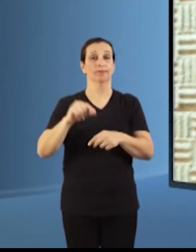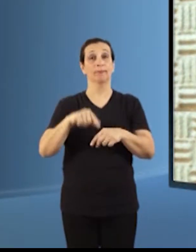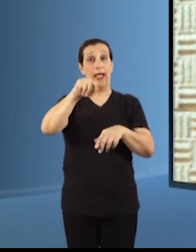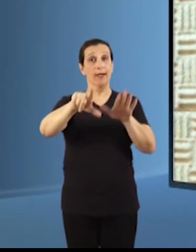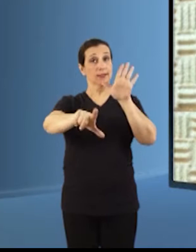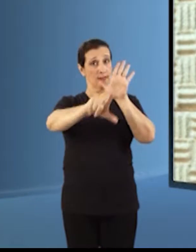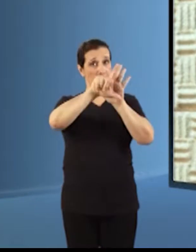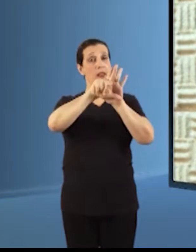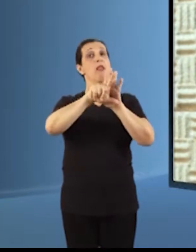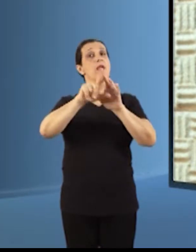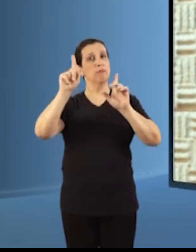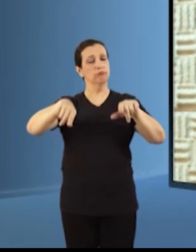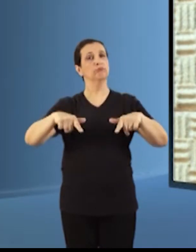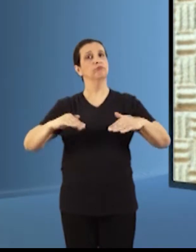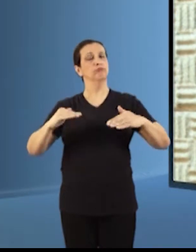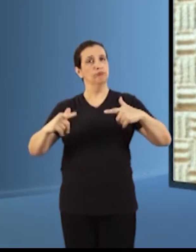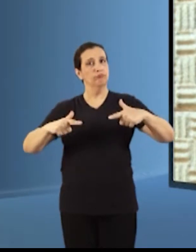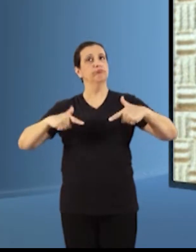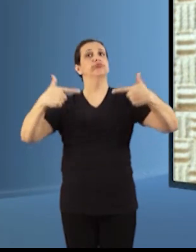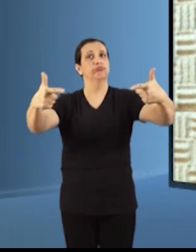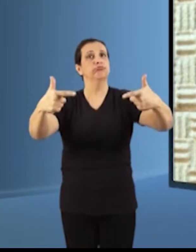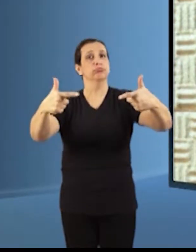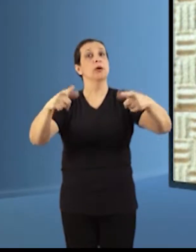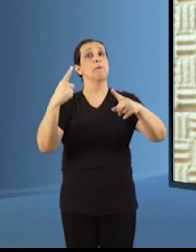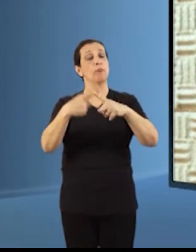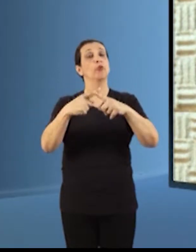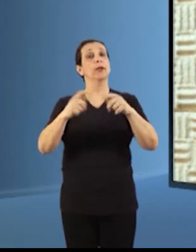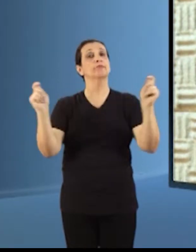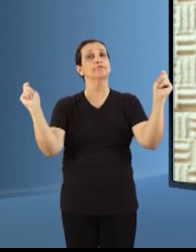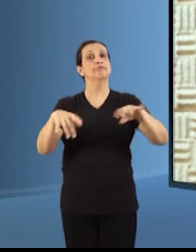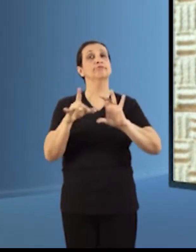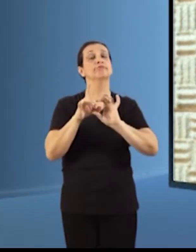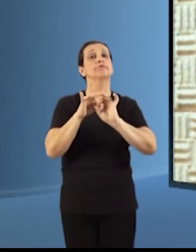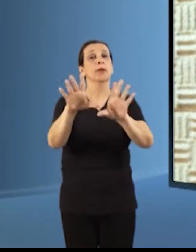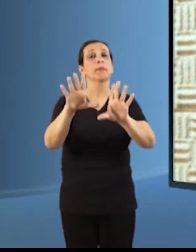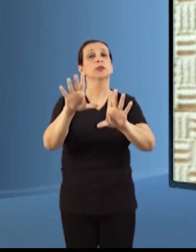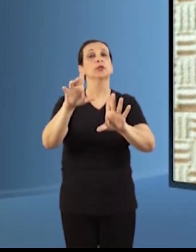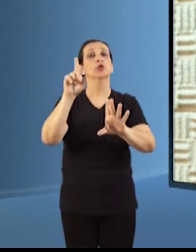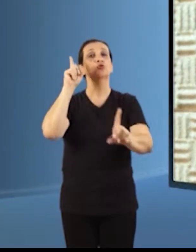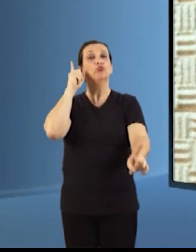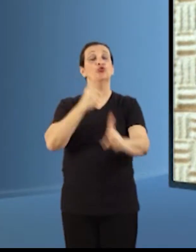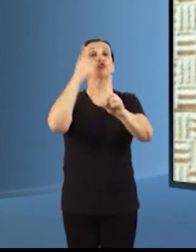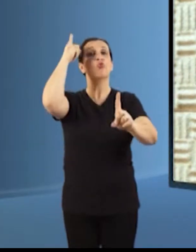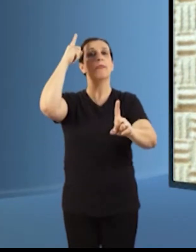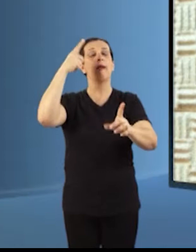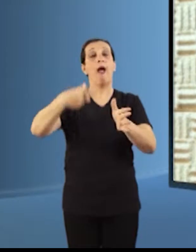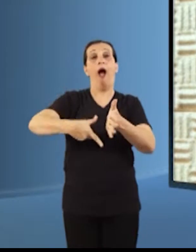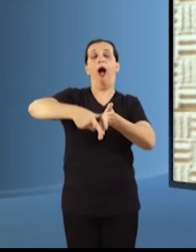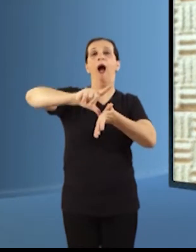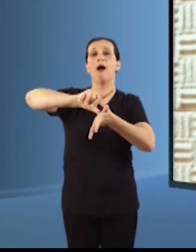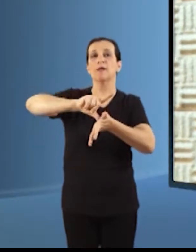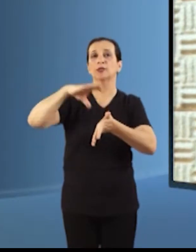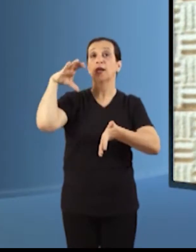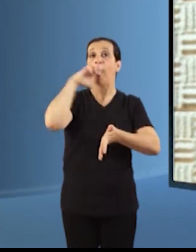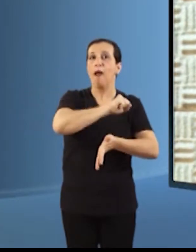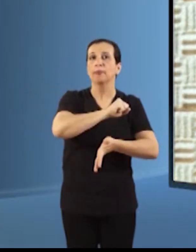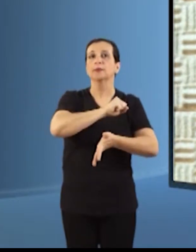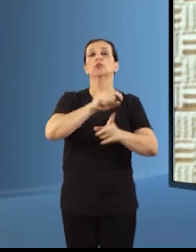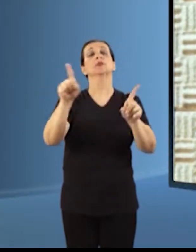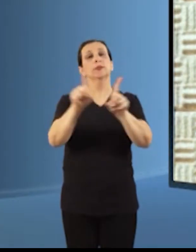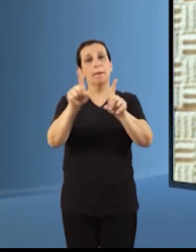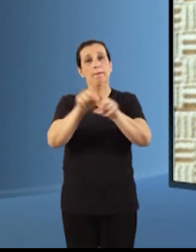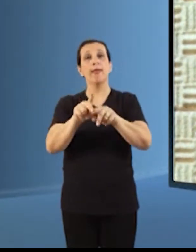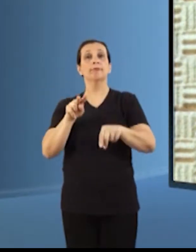avanço muito grande, pois permitiu a descoberta do diagnóstico precoce e